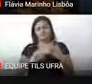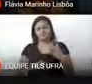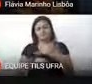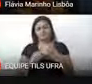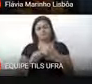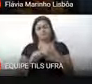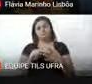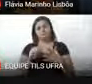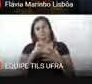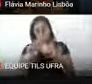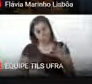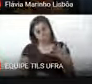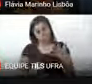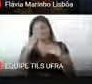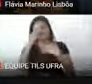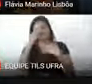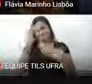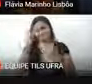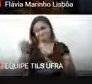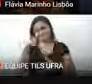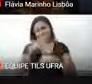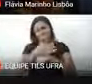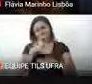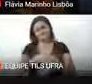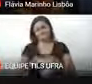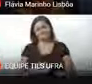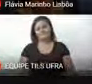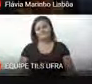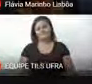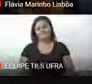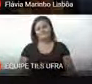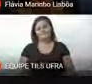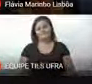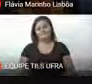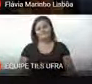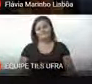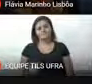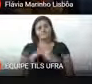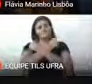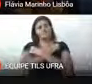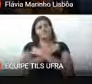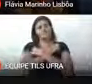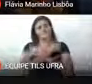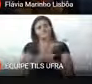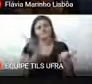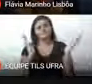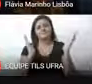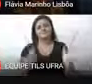mas muito obrigado. Um abração a todos.